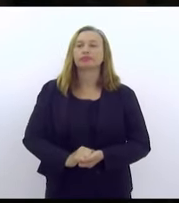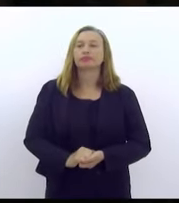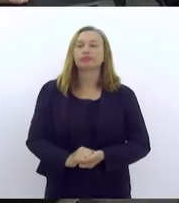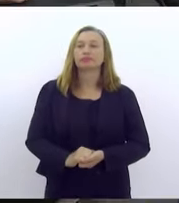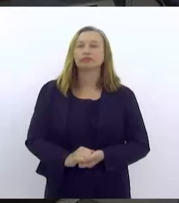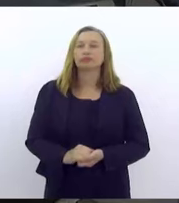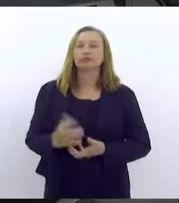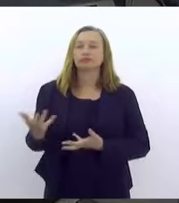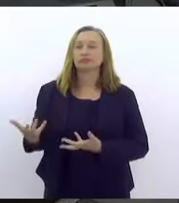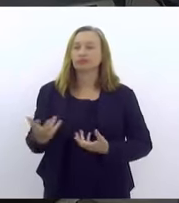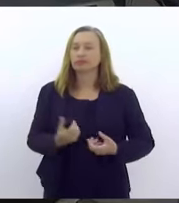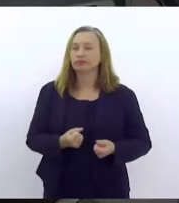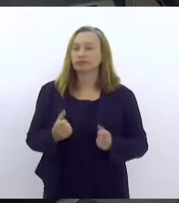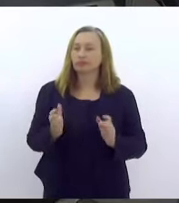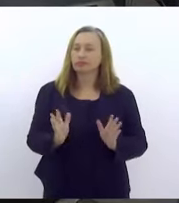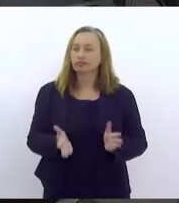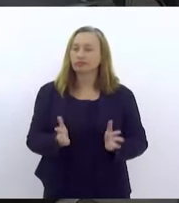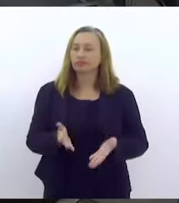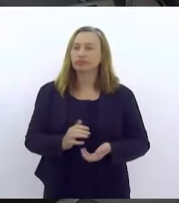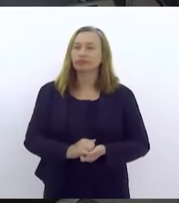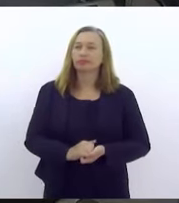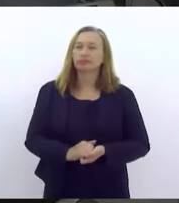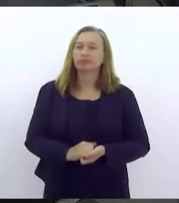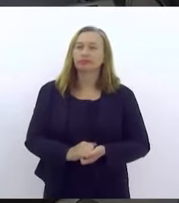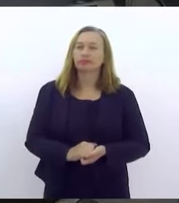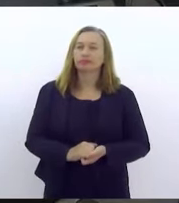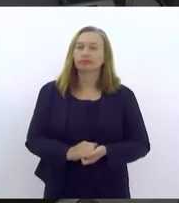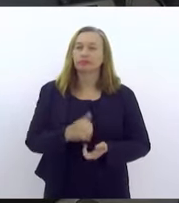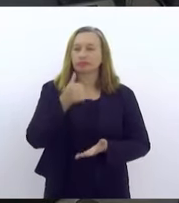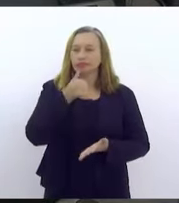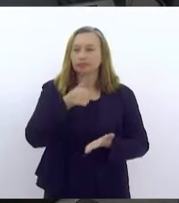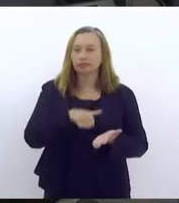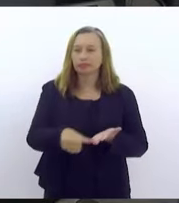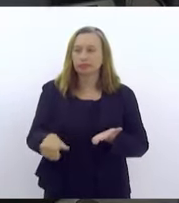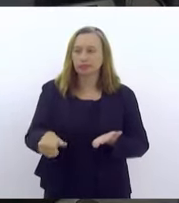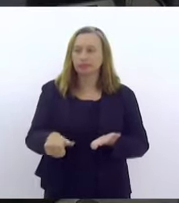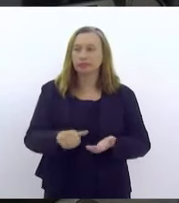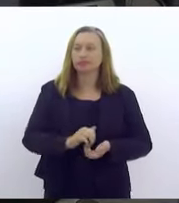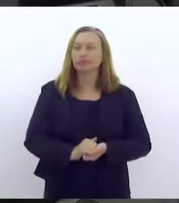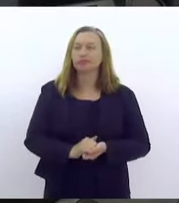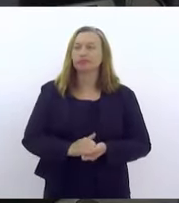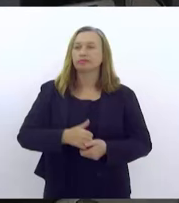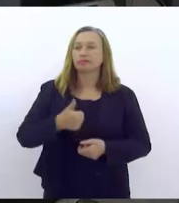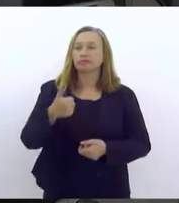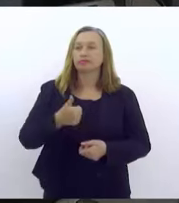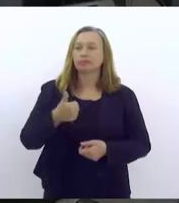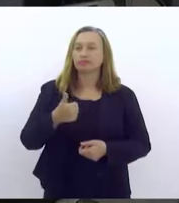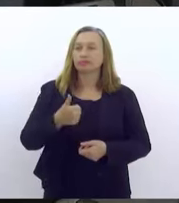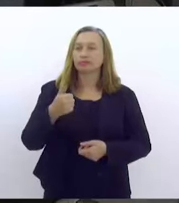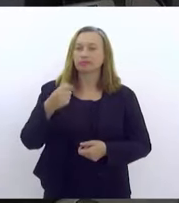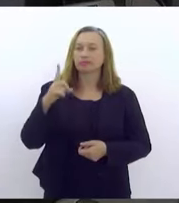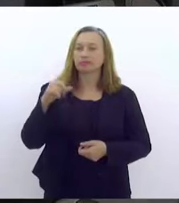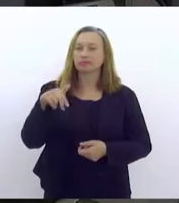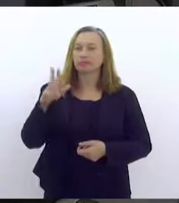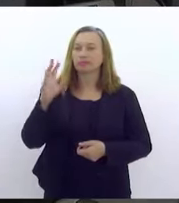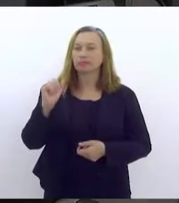acabei de receber uma carta da primeira-dama